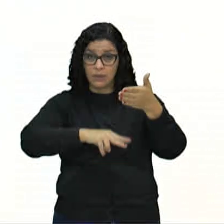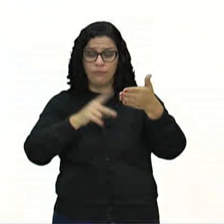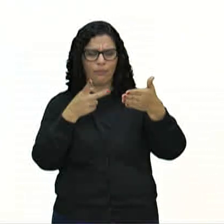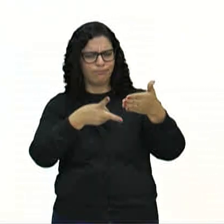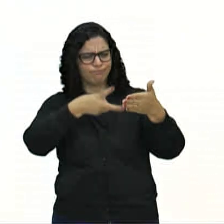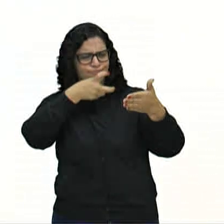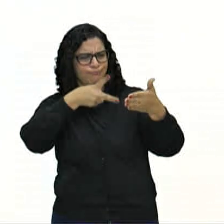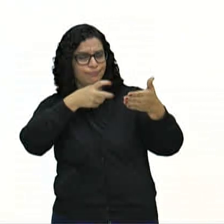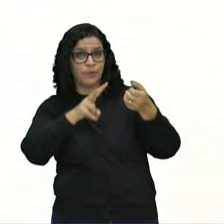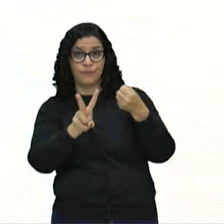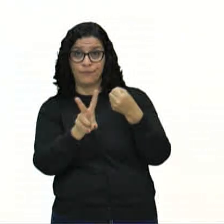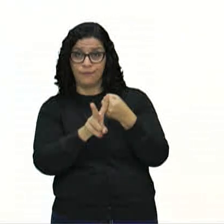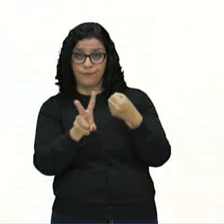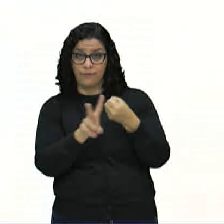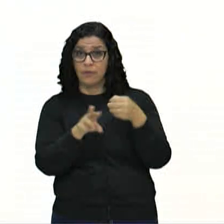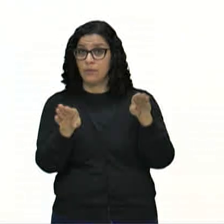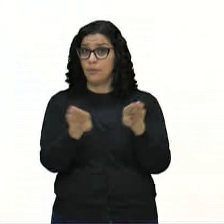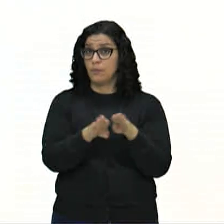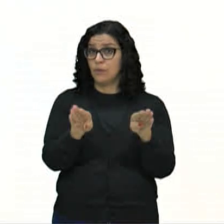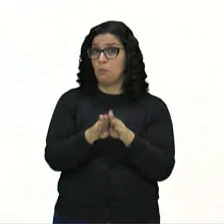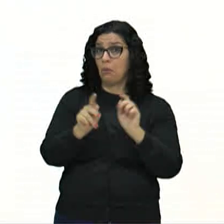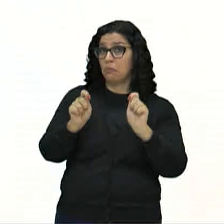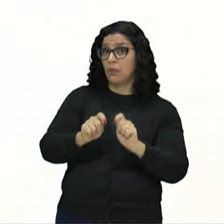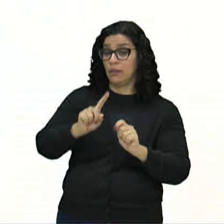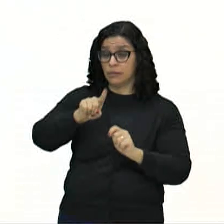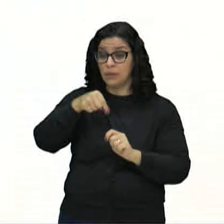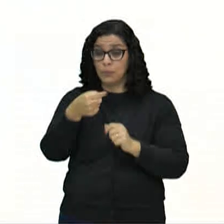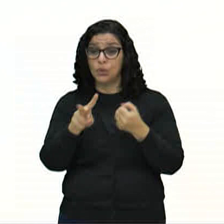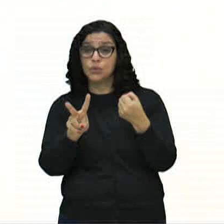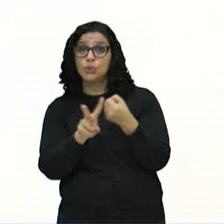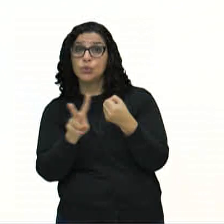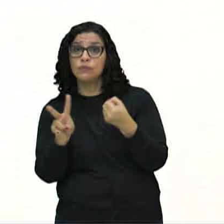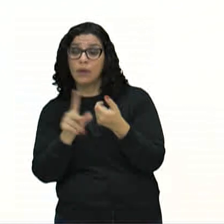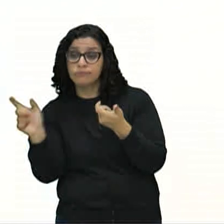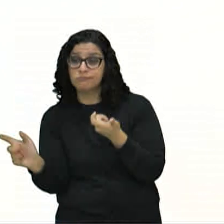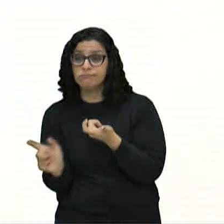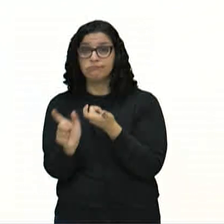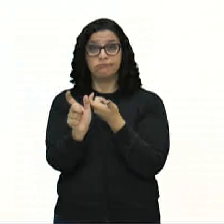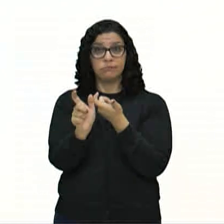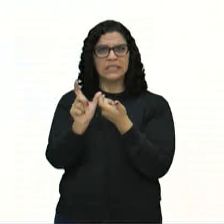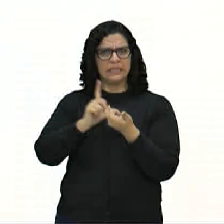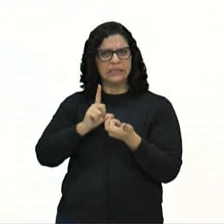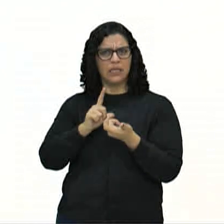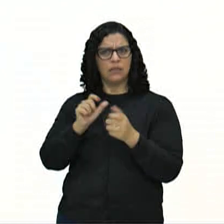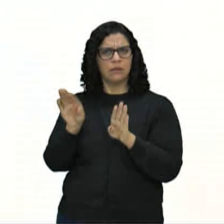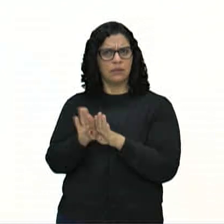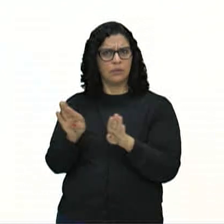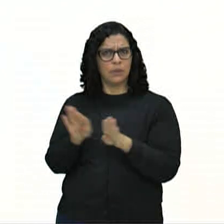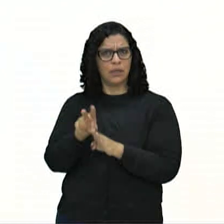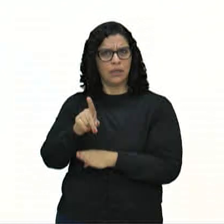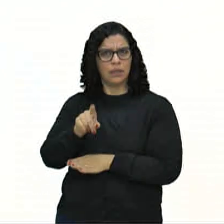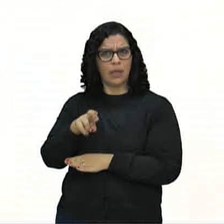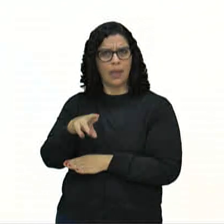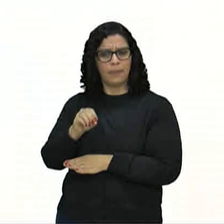e vão observar se após o verbo ele está com preposição ou sem